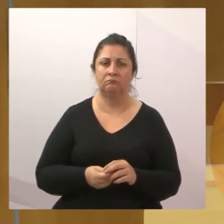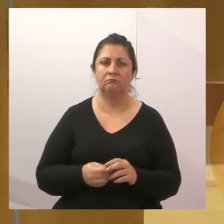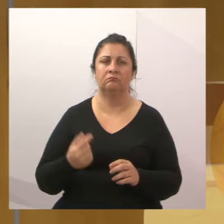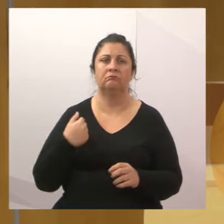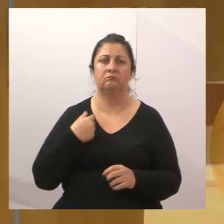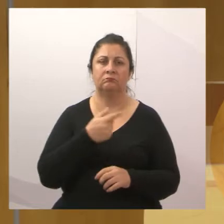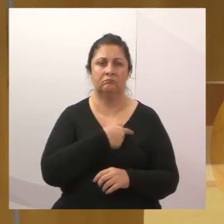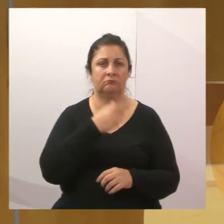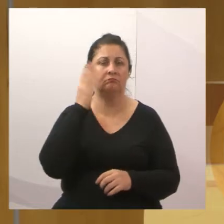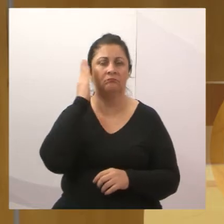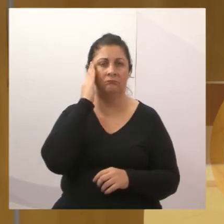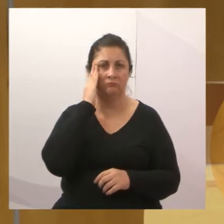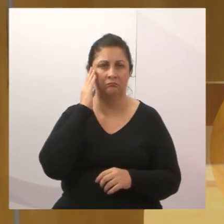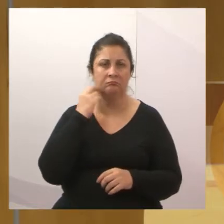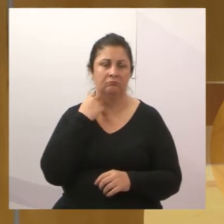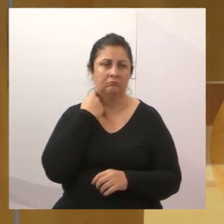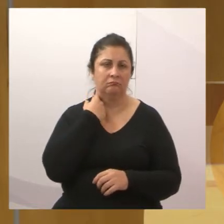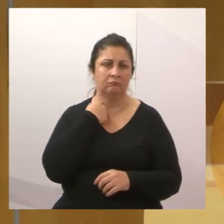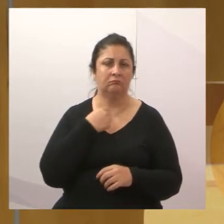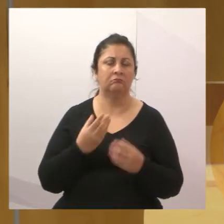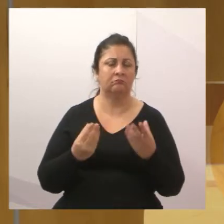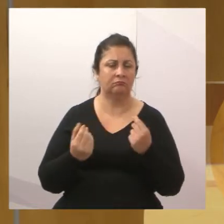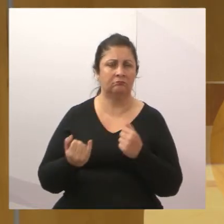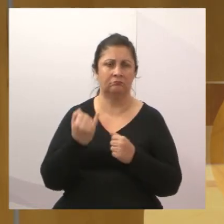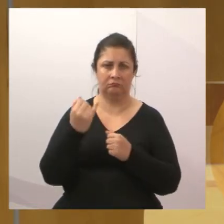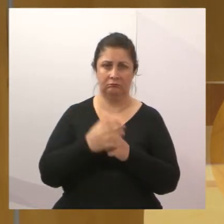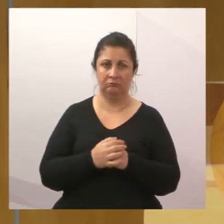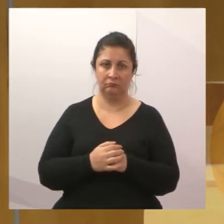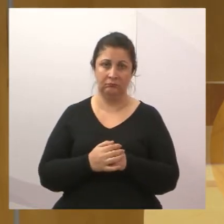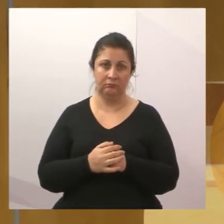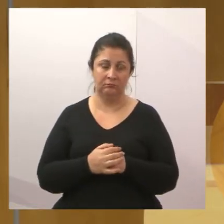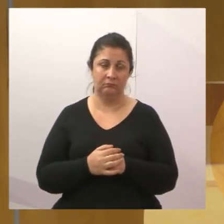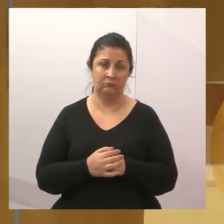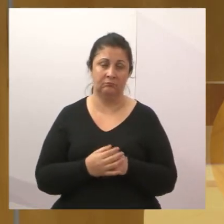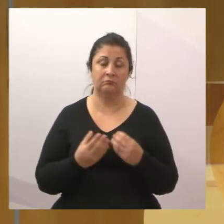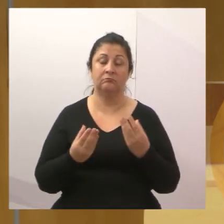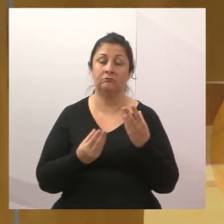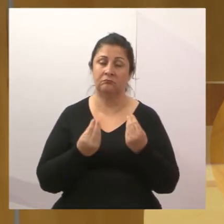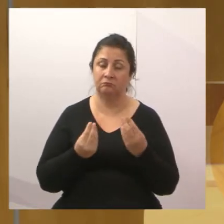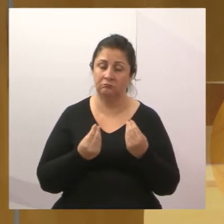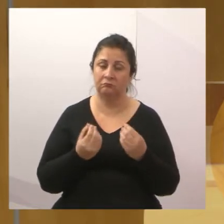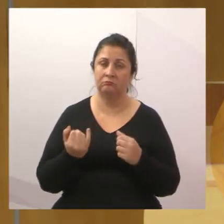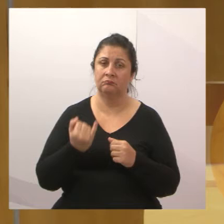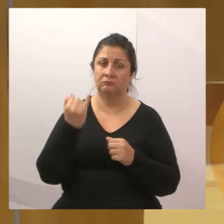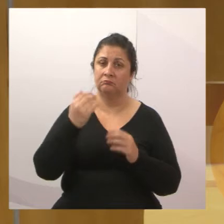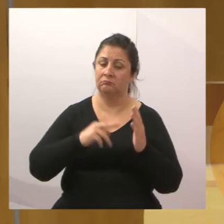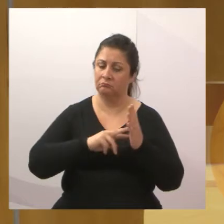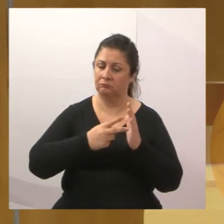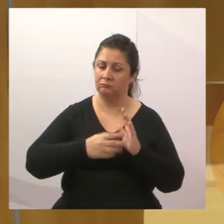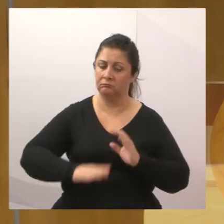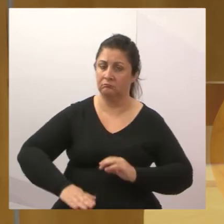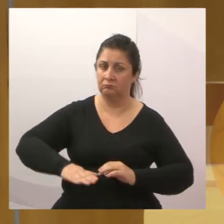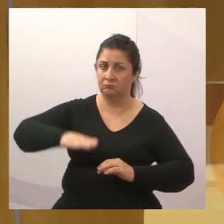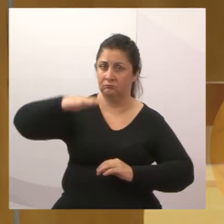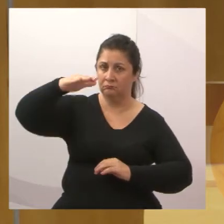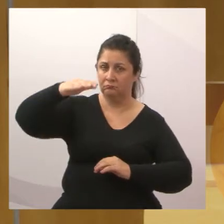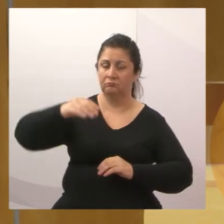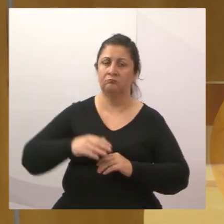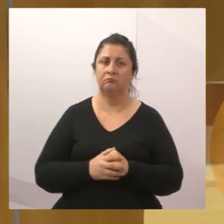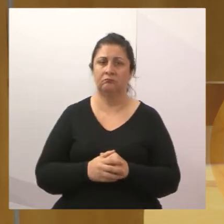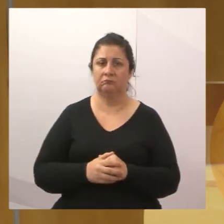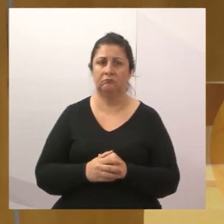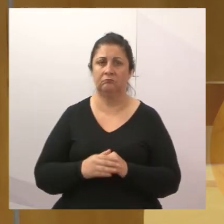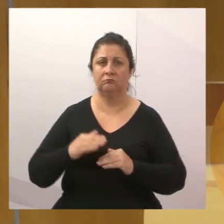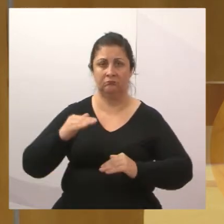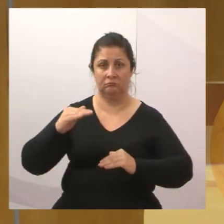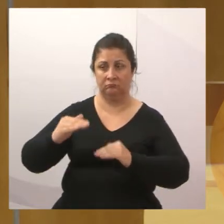o quanto isso importa, o quanto isso significa no desenvolvimento infantil. A